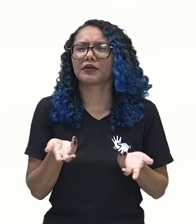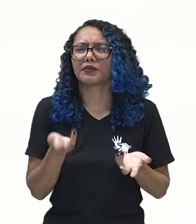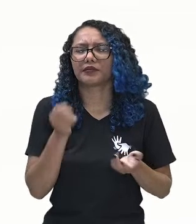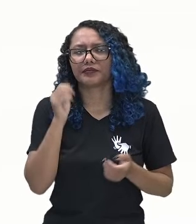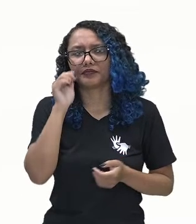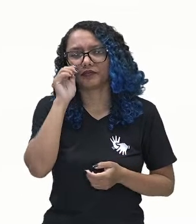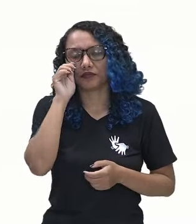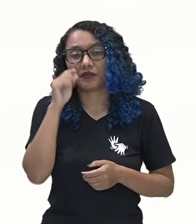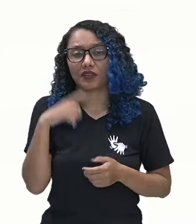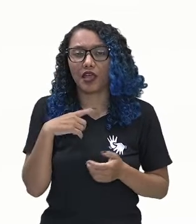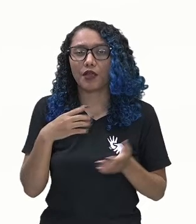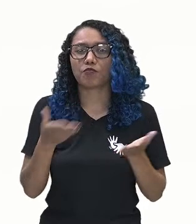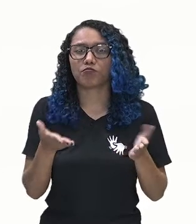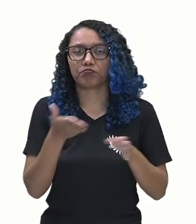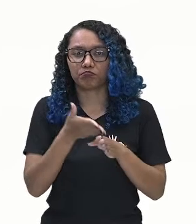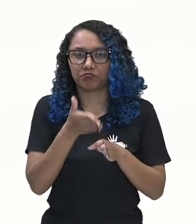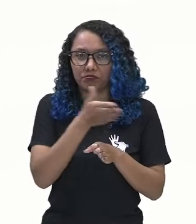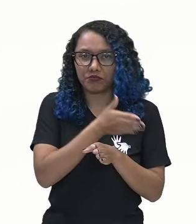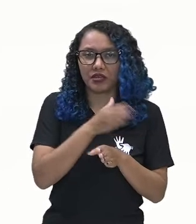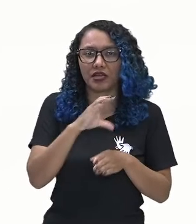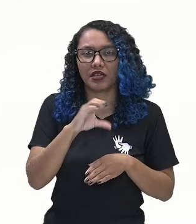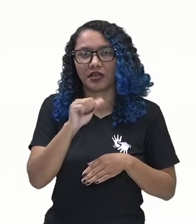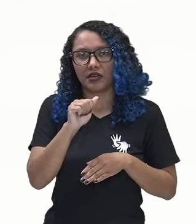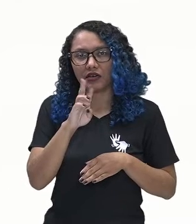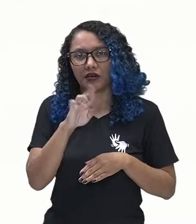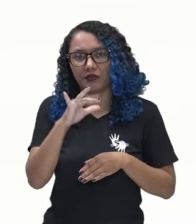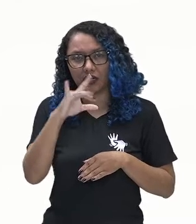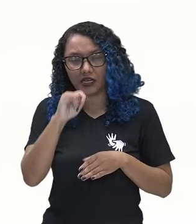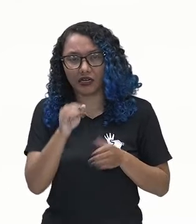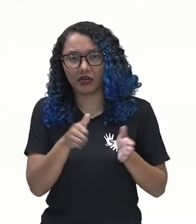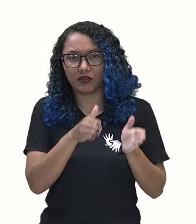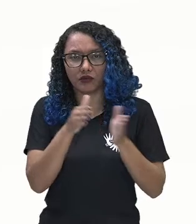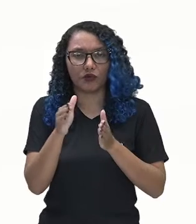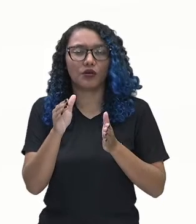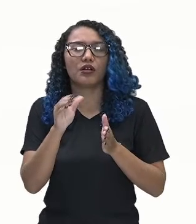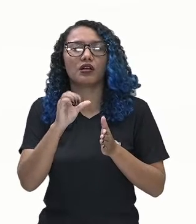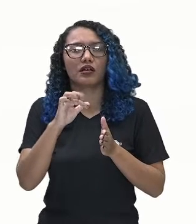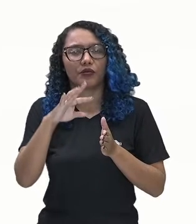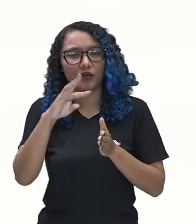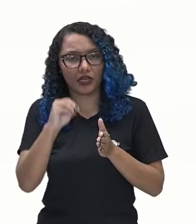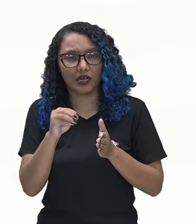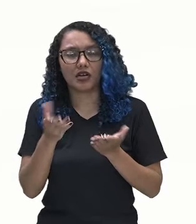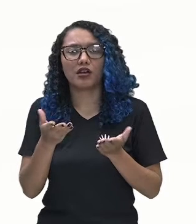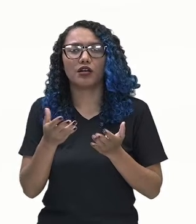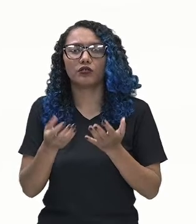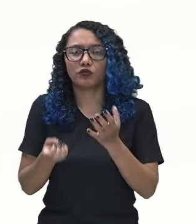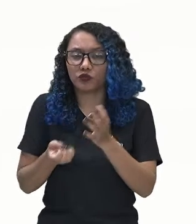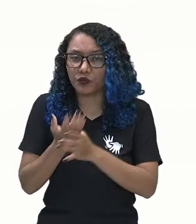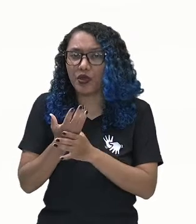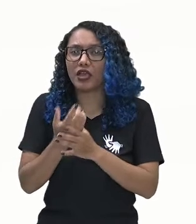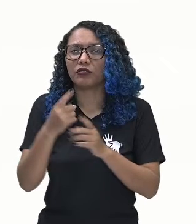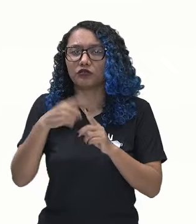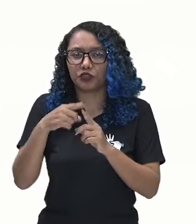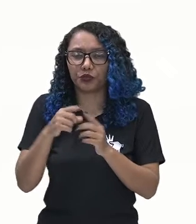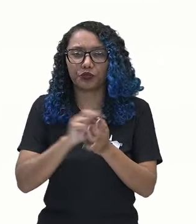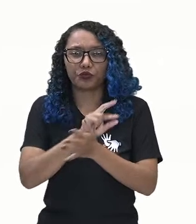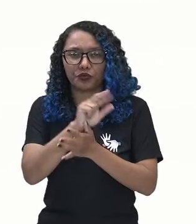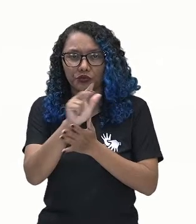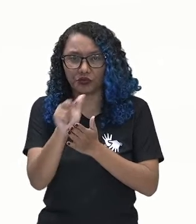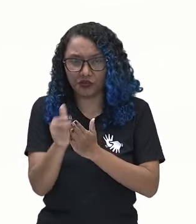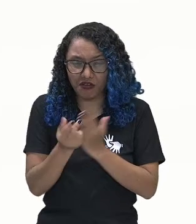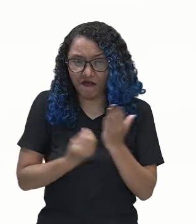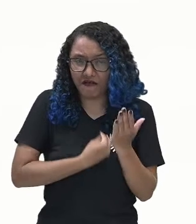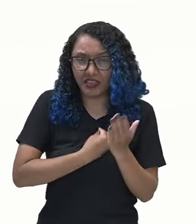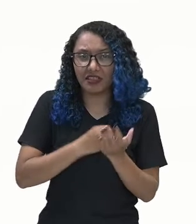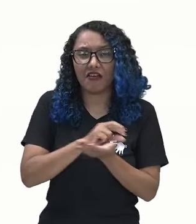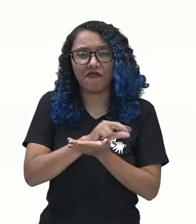período pré-cambriano, o cambriano, o surgimento das primeiras espécies, né, as primeiras formas de vida.